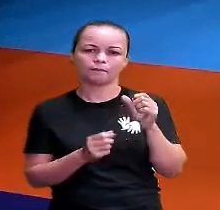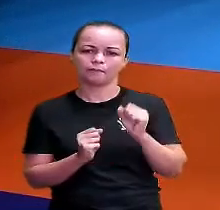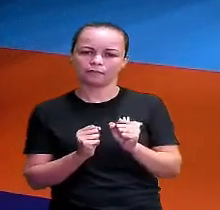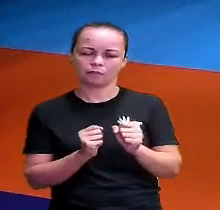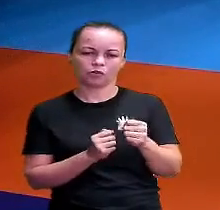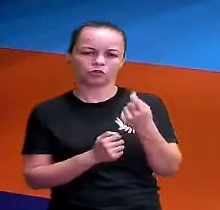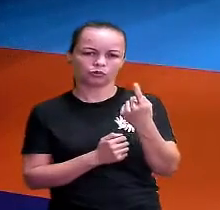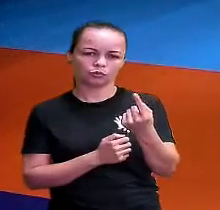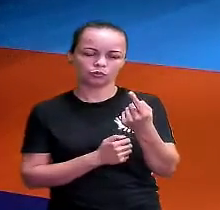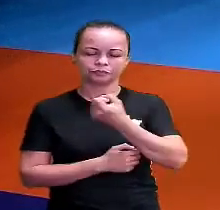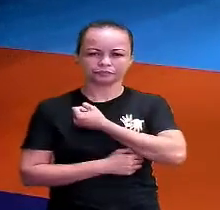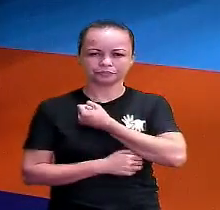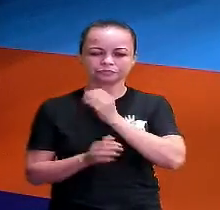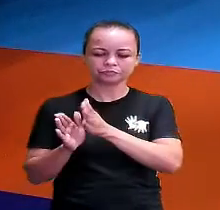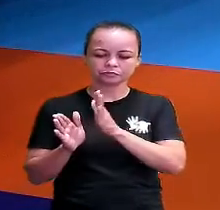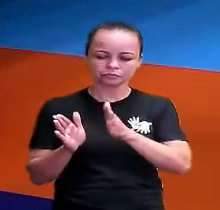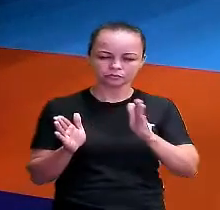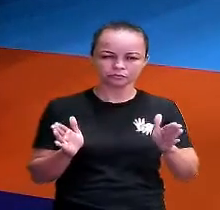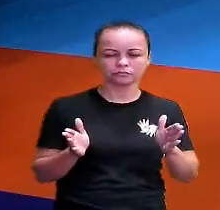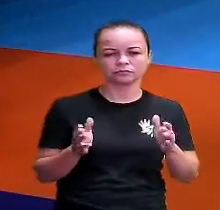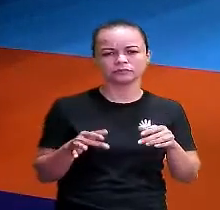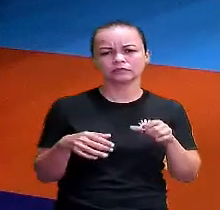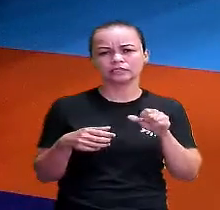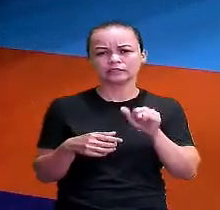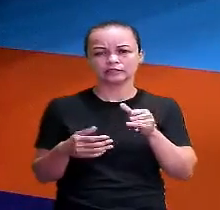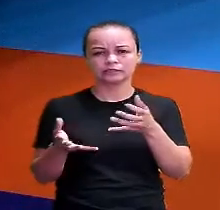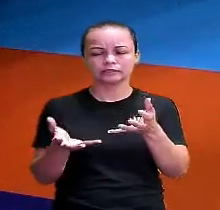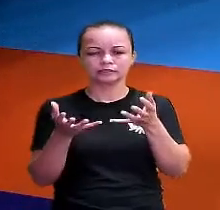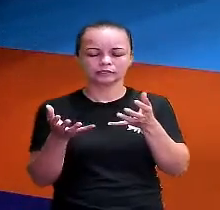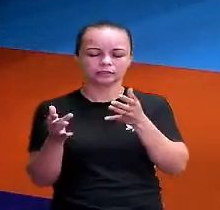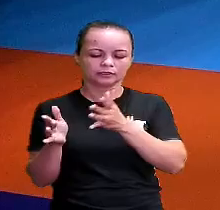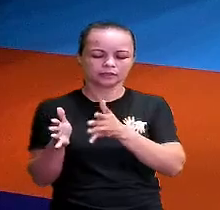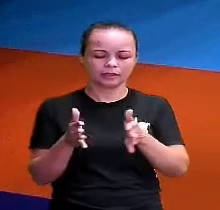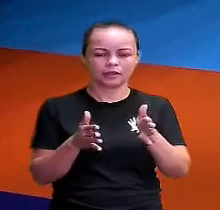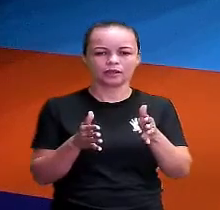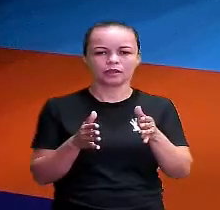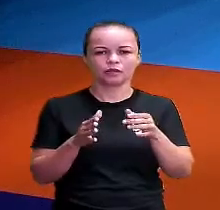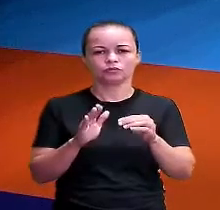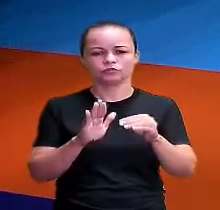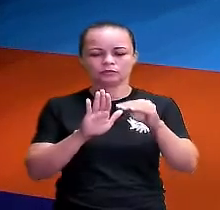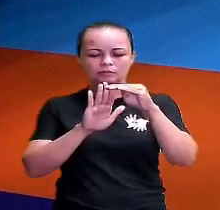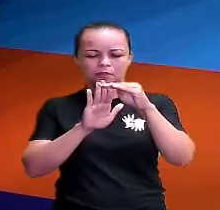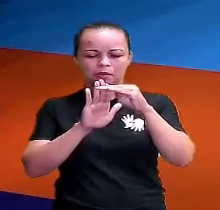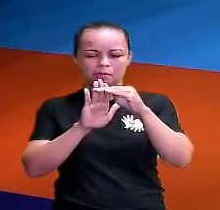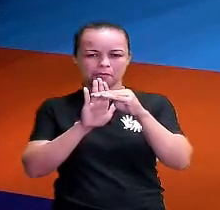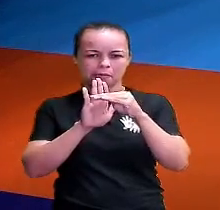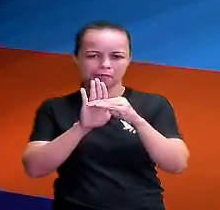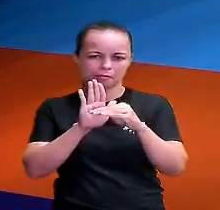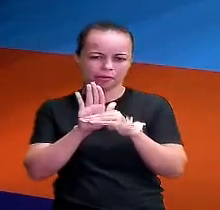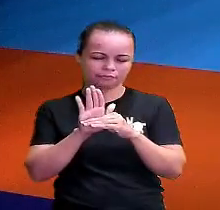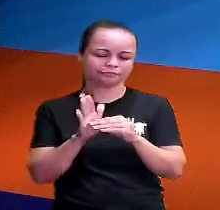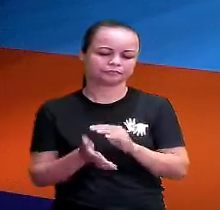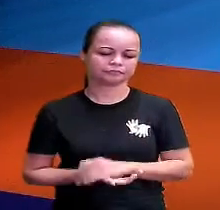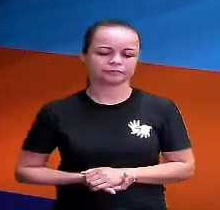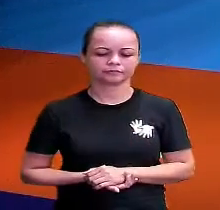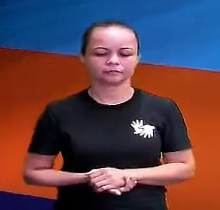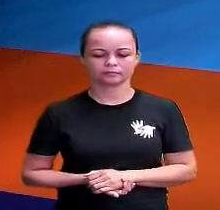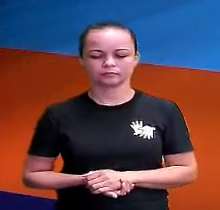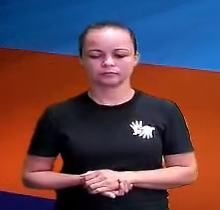cada ordem. Se quiser entender melhor, lembre-se, é um número embaixo de cada número, tá certo?